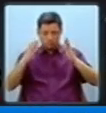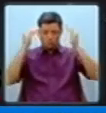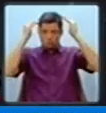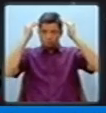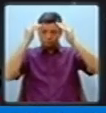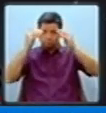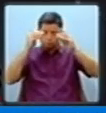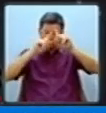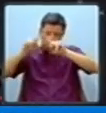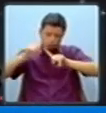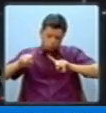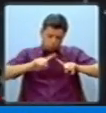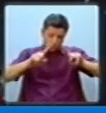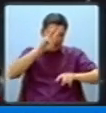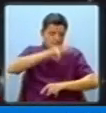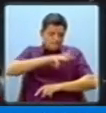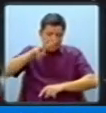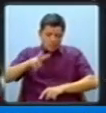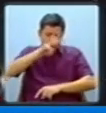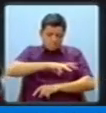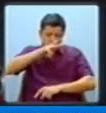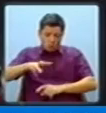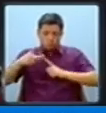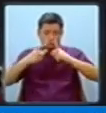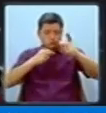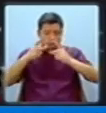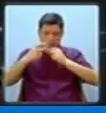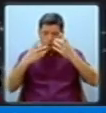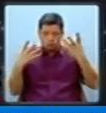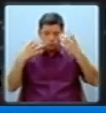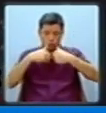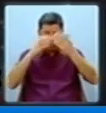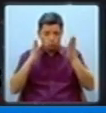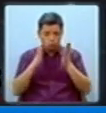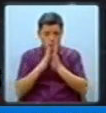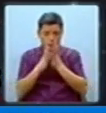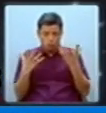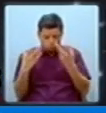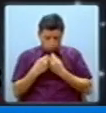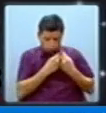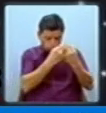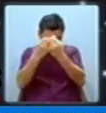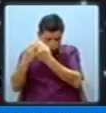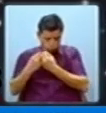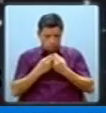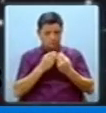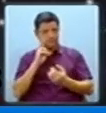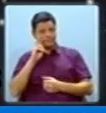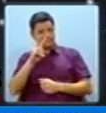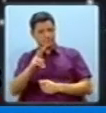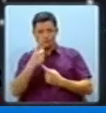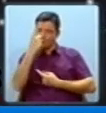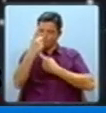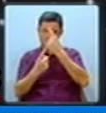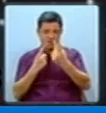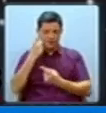seja, um conjunto de milhares e milhares, às vezes milhões e milhões de estrelas, que estão todas mais ou menos juntas. E isto é uma delícia, Sandra, para qualquer astrónomo,